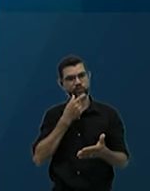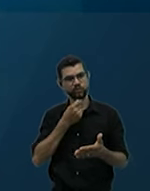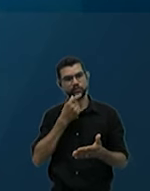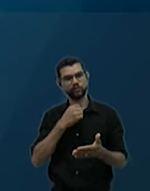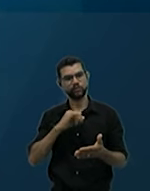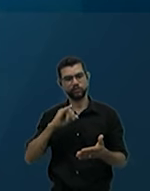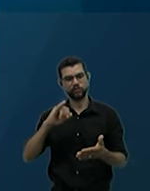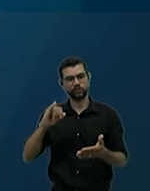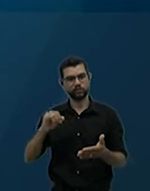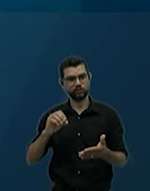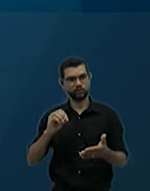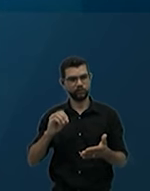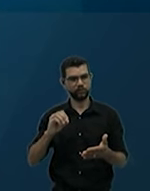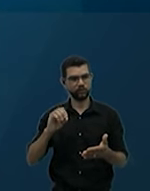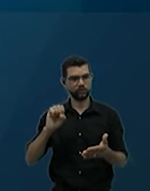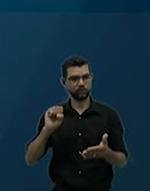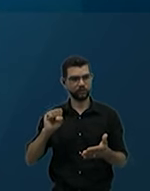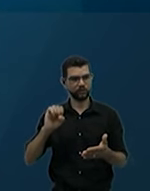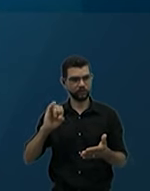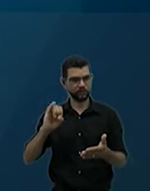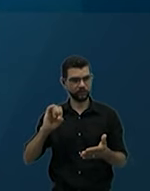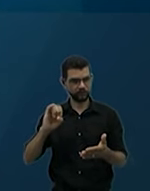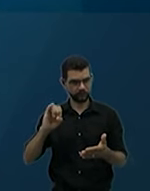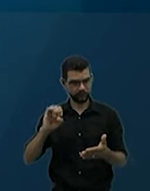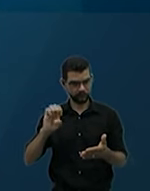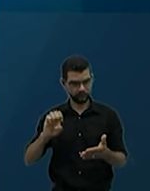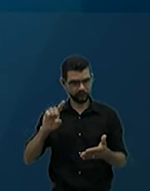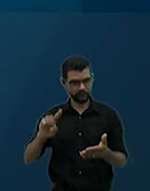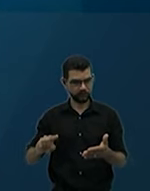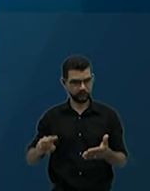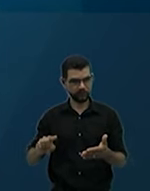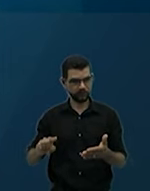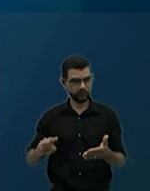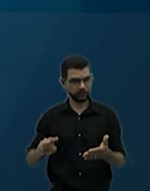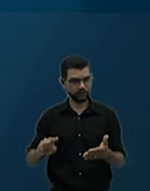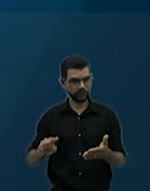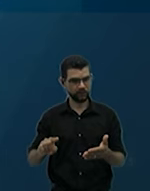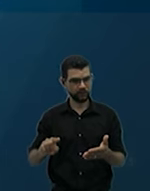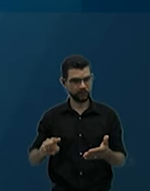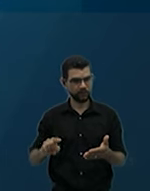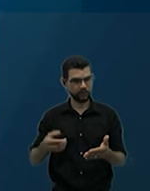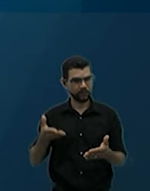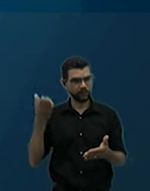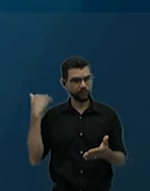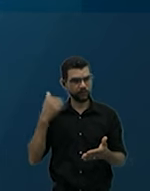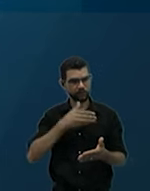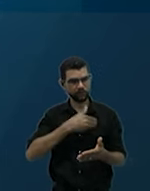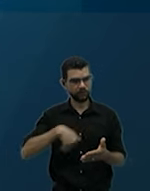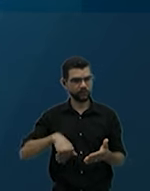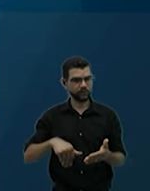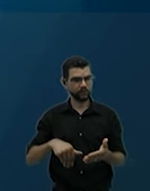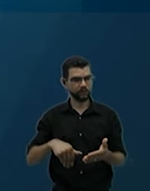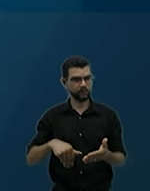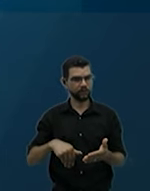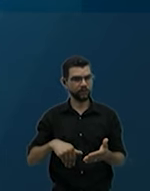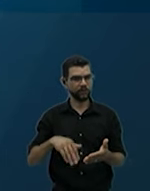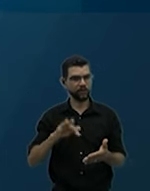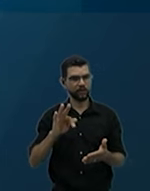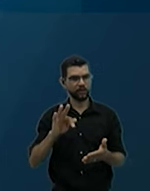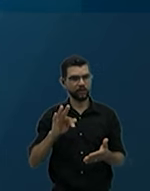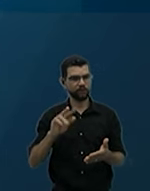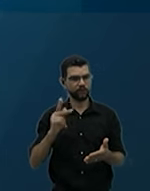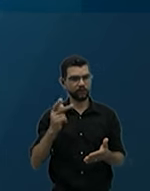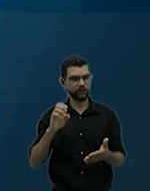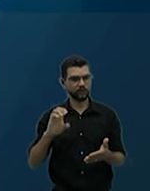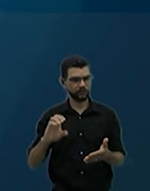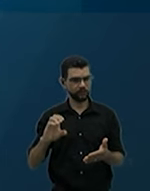que, durante o governo Fernando Henrique Cardoso, ele foi consultor jurídico da Previdência Social